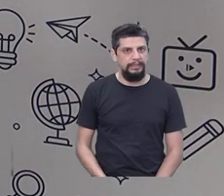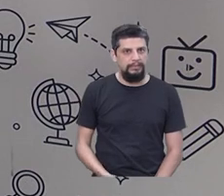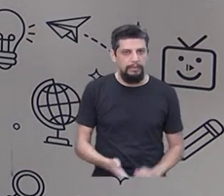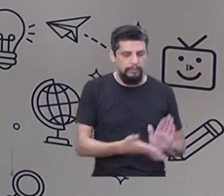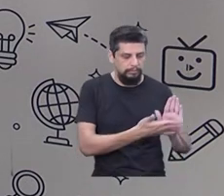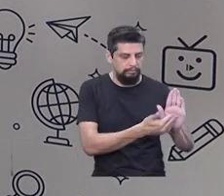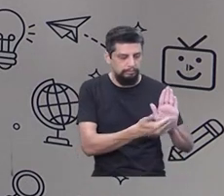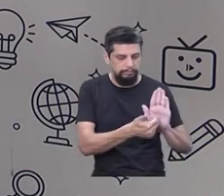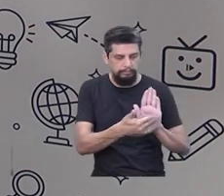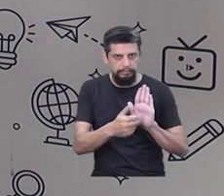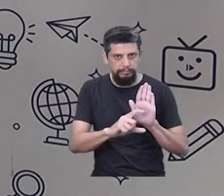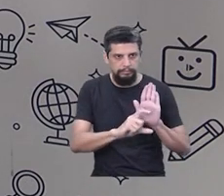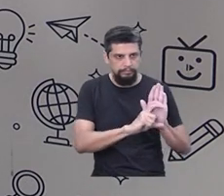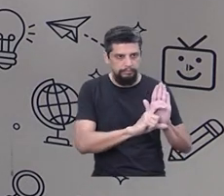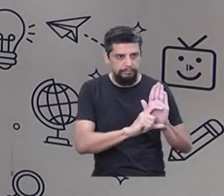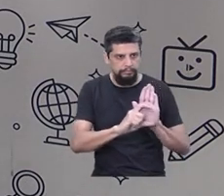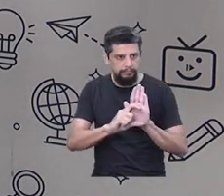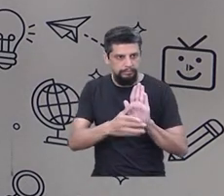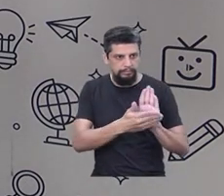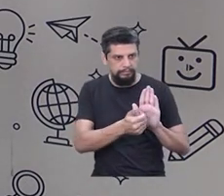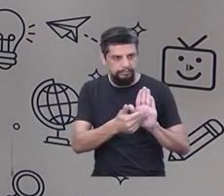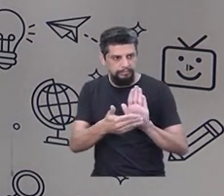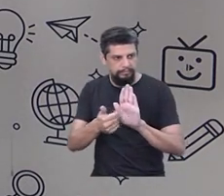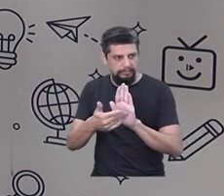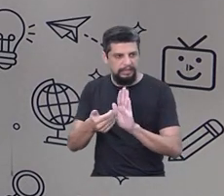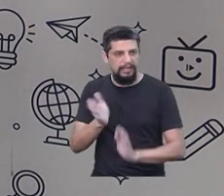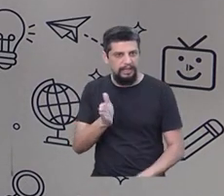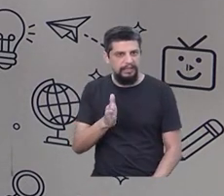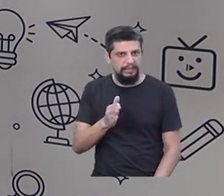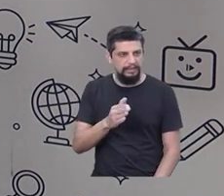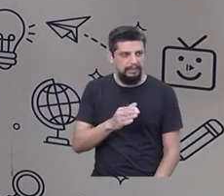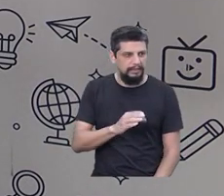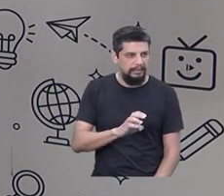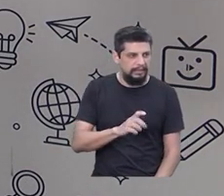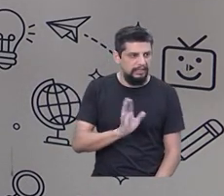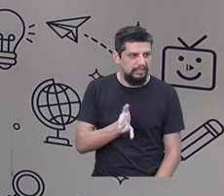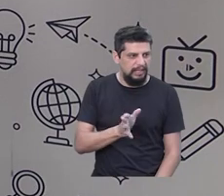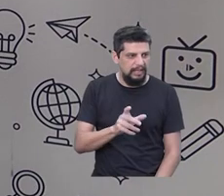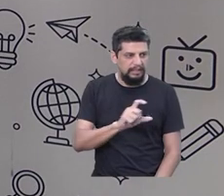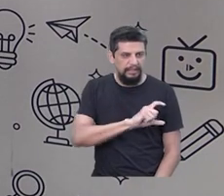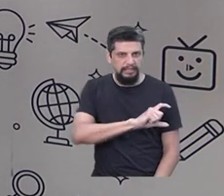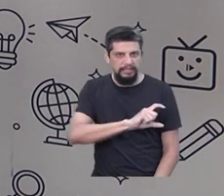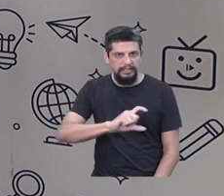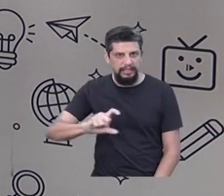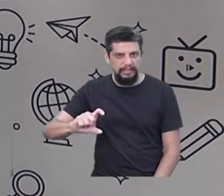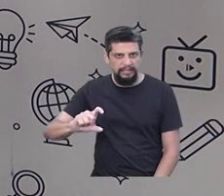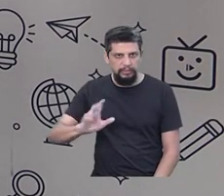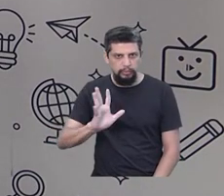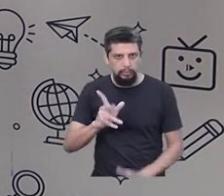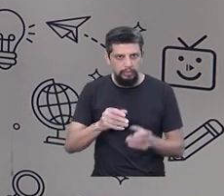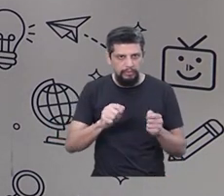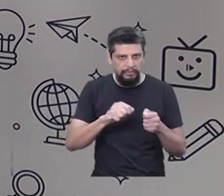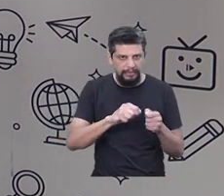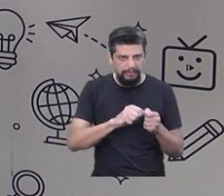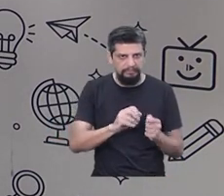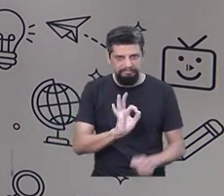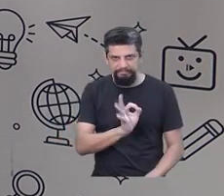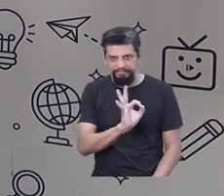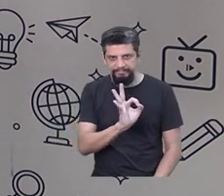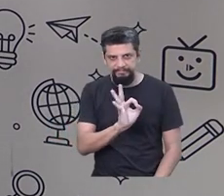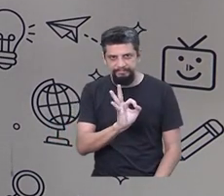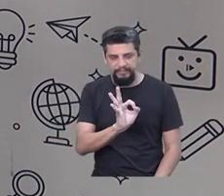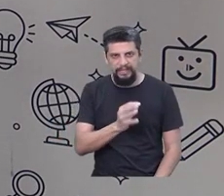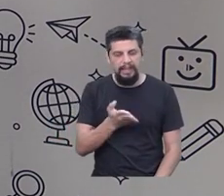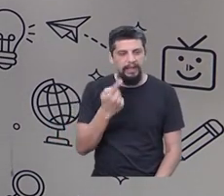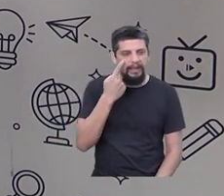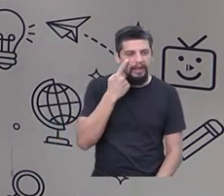Vamos tirando aqui, olha só. Essa a gente não tem que preencher, essa cruzadinha já está preenchida, não é